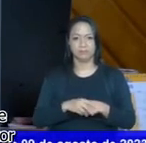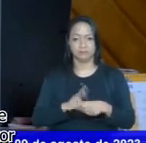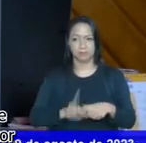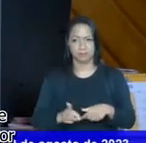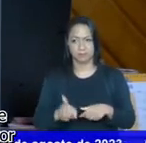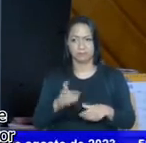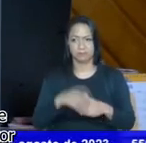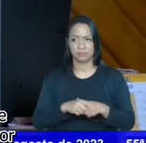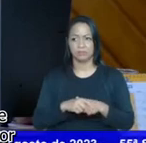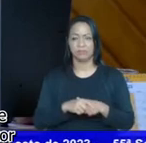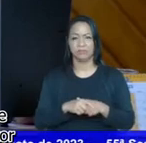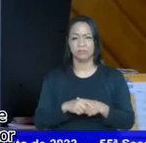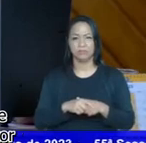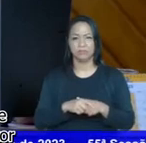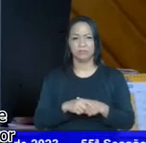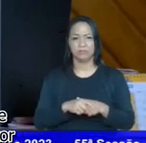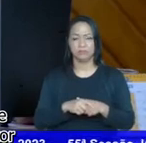tema, que entendo que